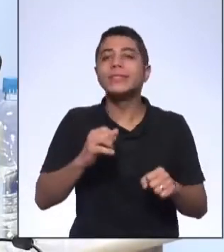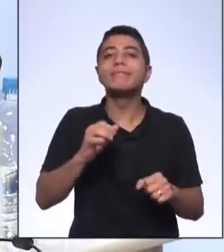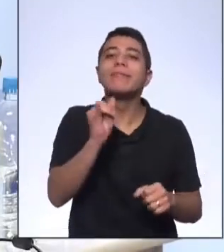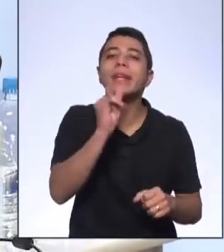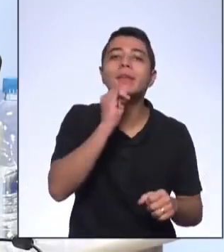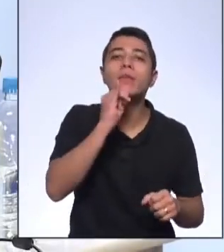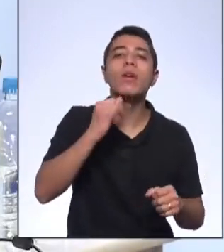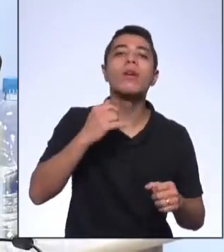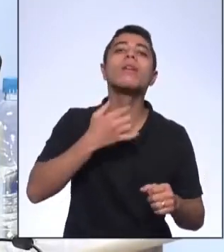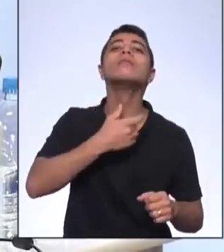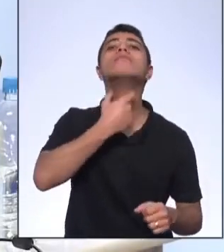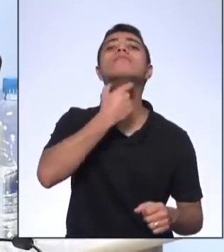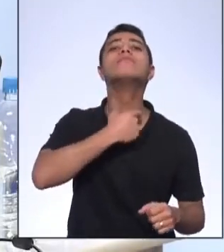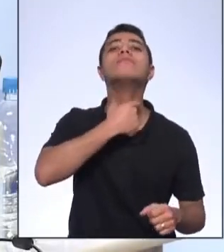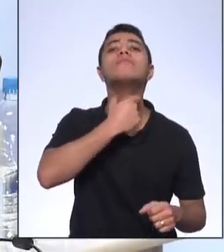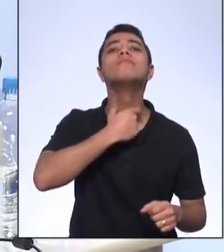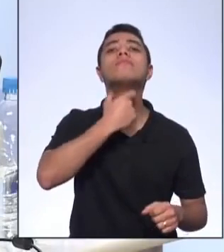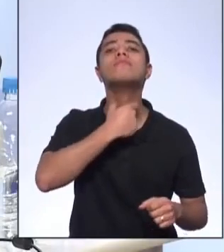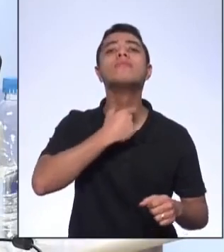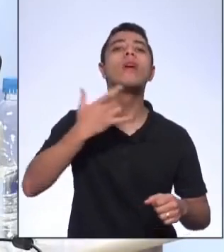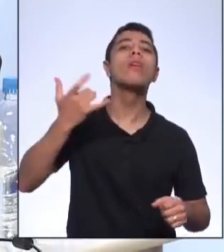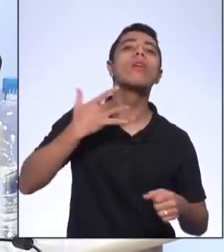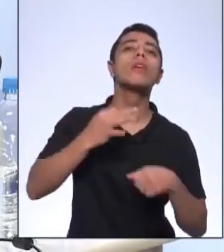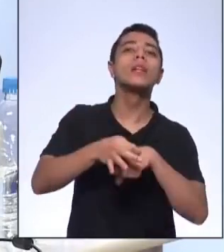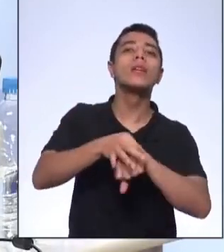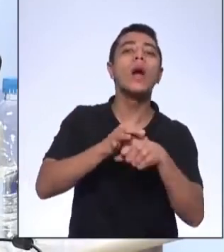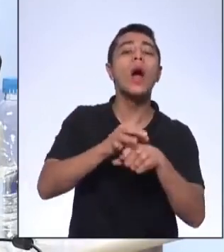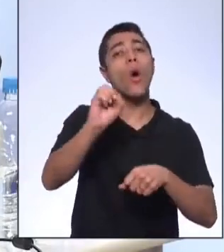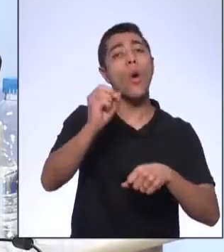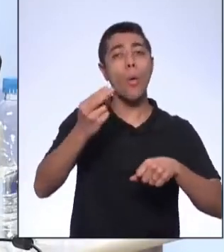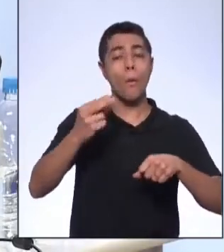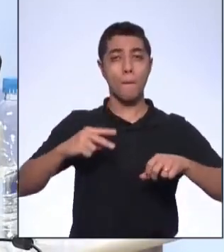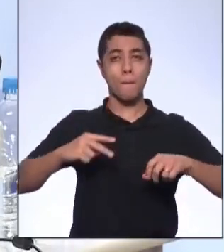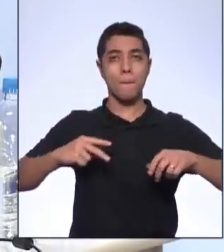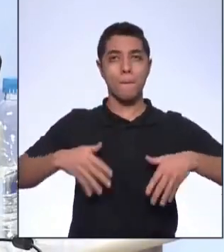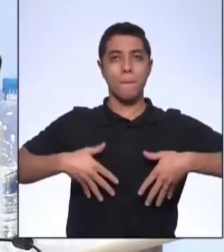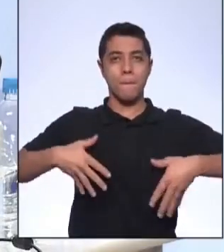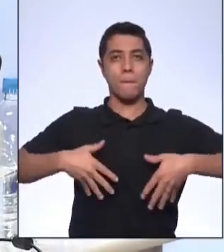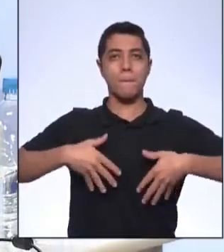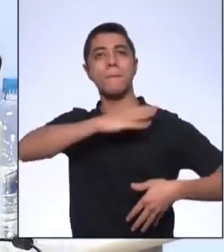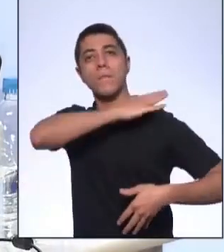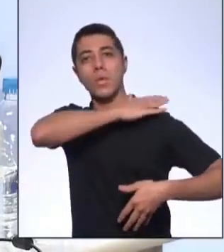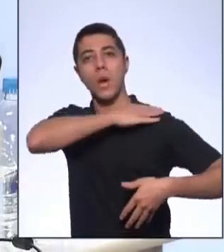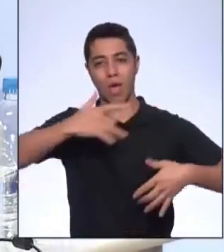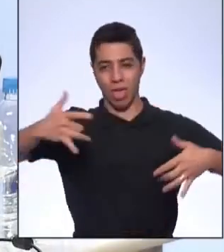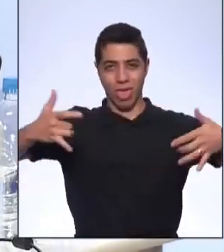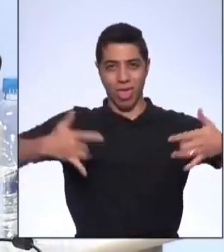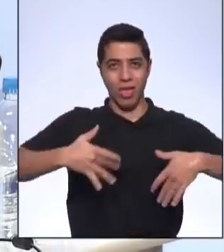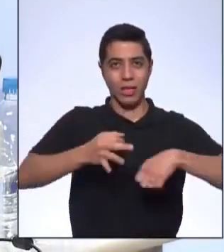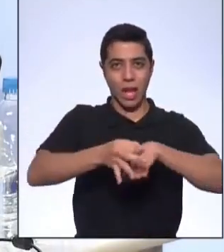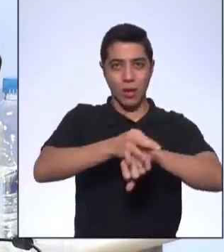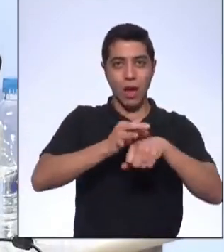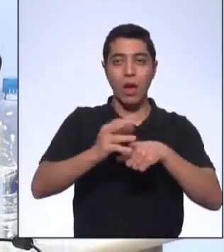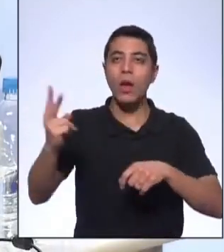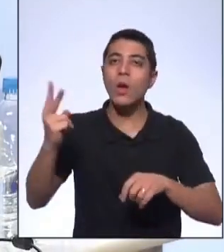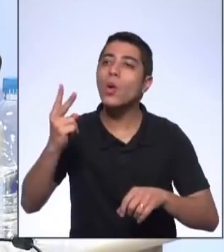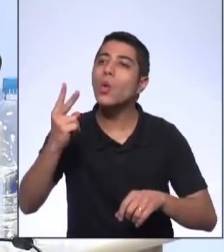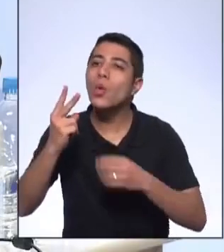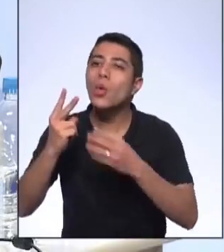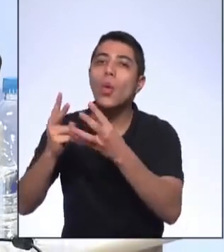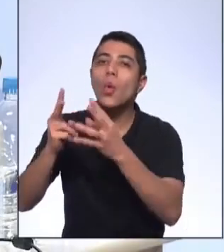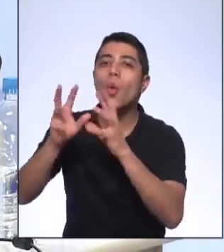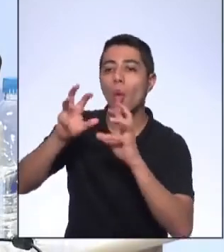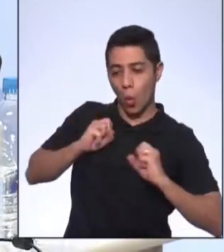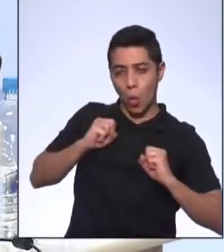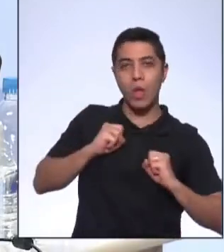brônquios, bronquíolos, e promovendo o que a gente chama de câncer, ou de tumor cancerígeno. Okay? Aqui nós não vamos falar com vocês dos tipos de cânceres ou como eles